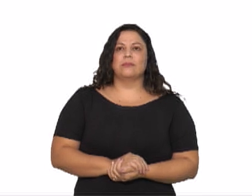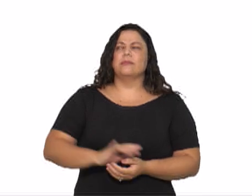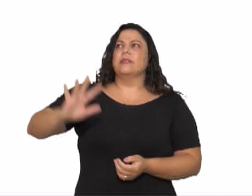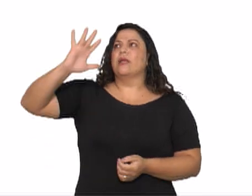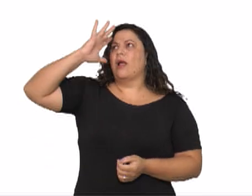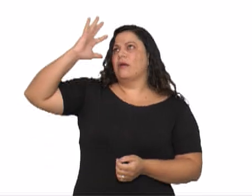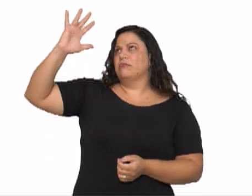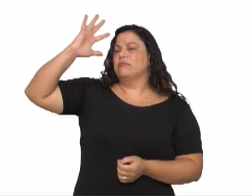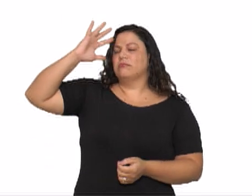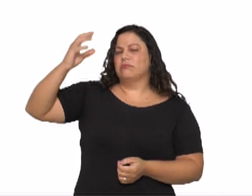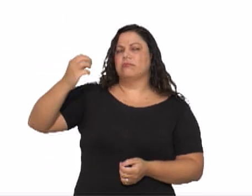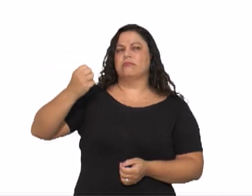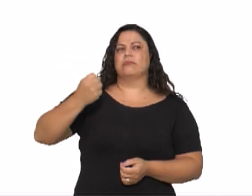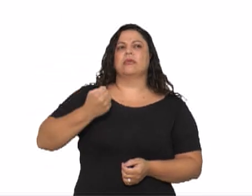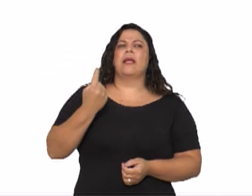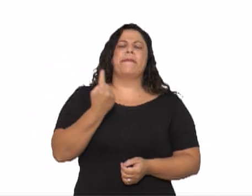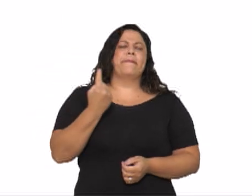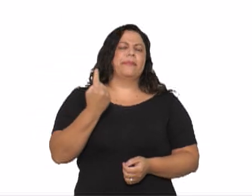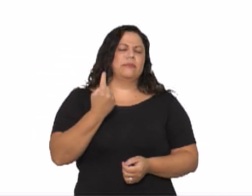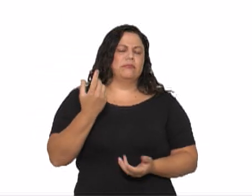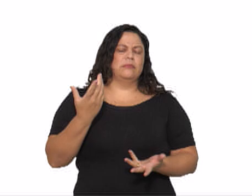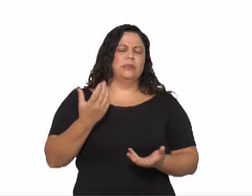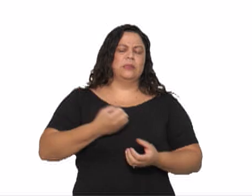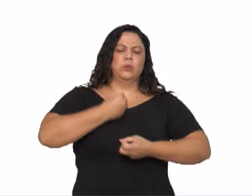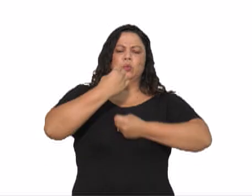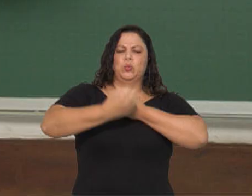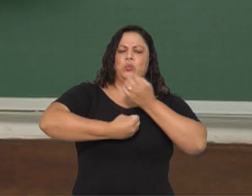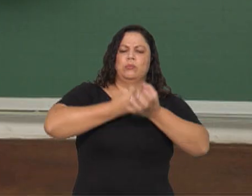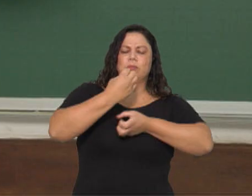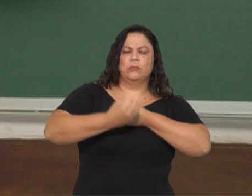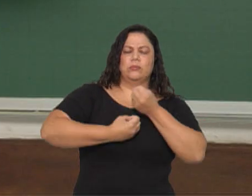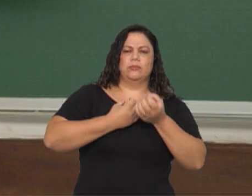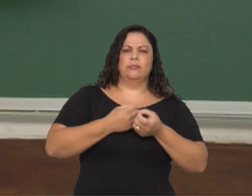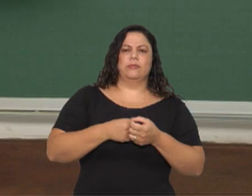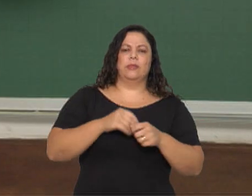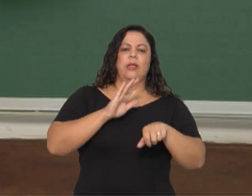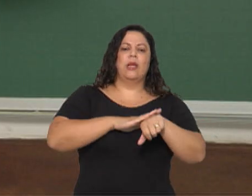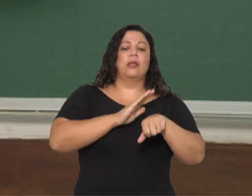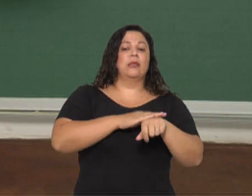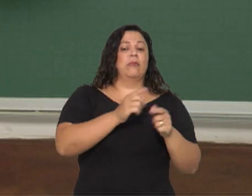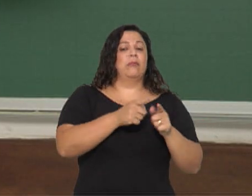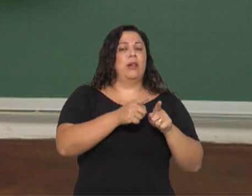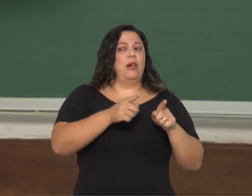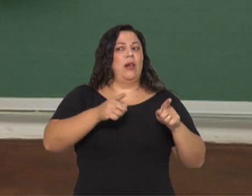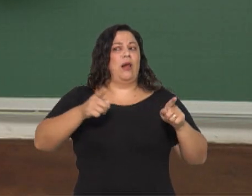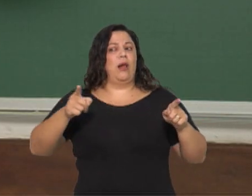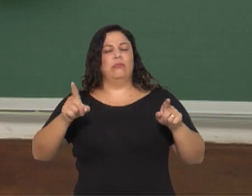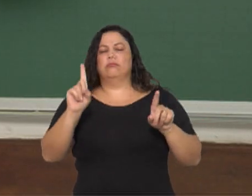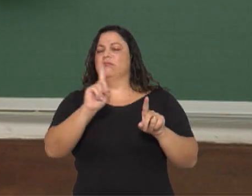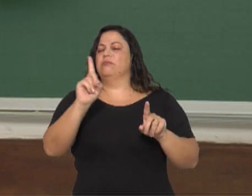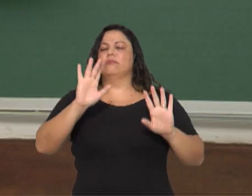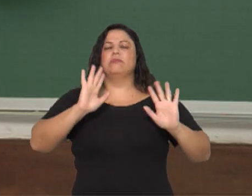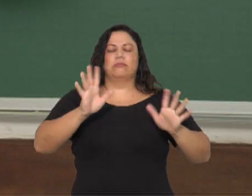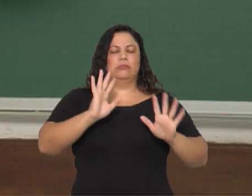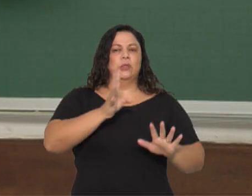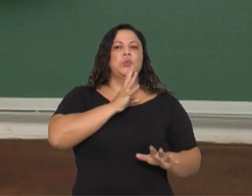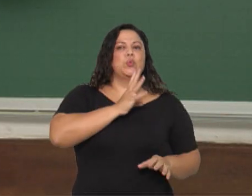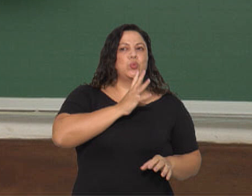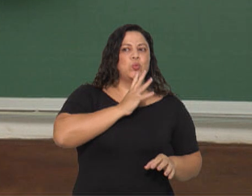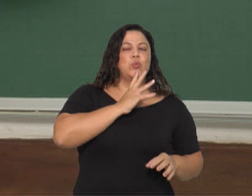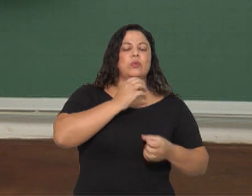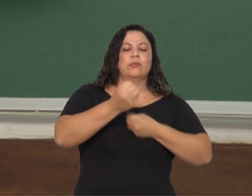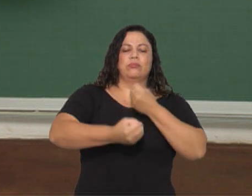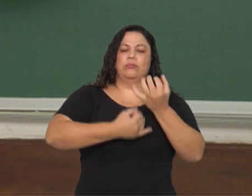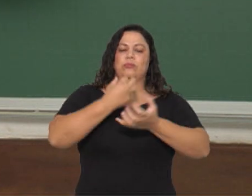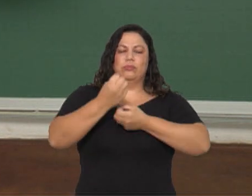reflexão sobre poema. Então não vamos ter muito tempo para isso, porque já conhecemos bastante coisa do